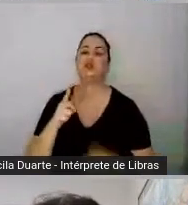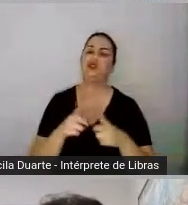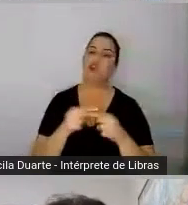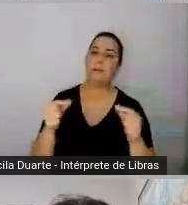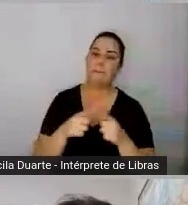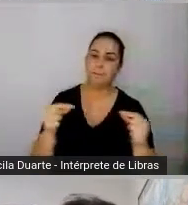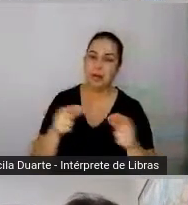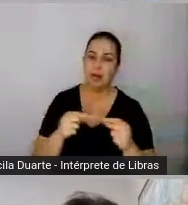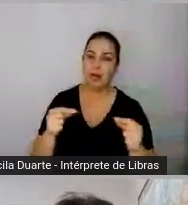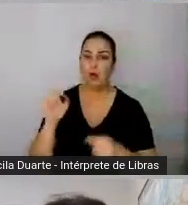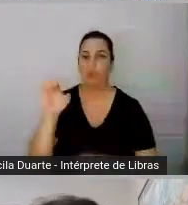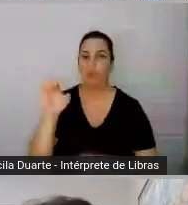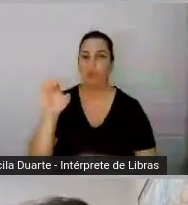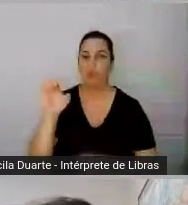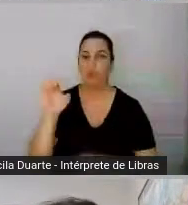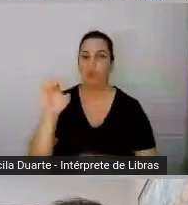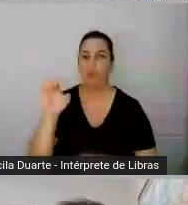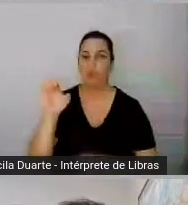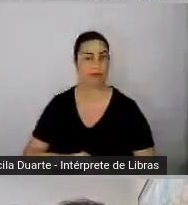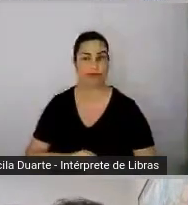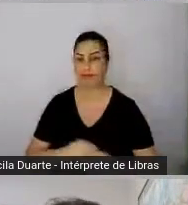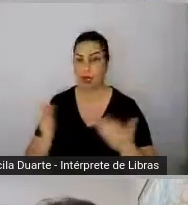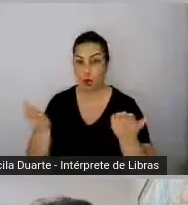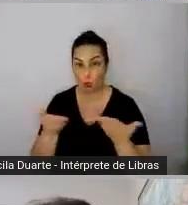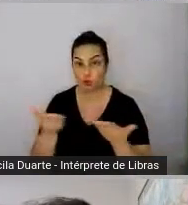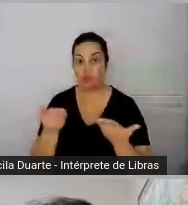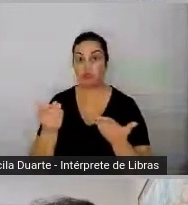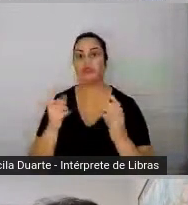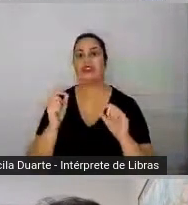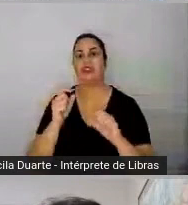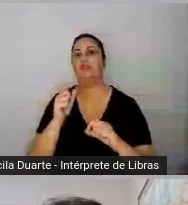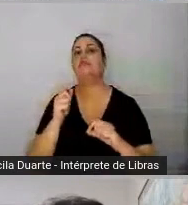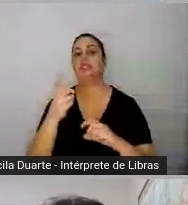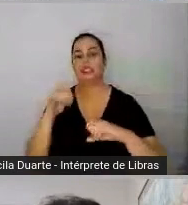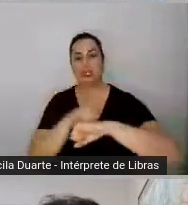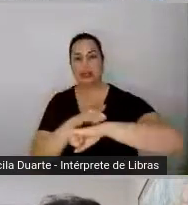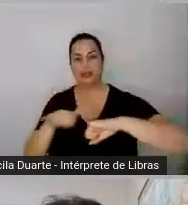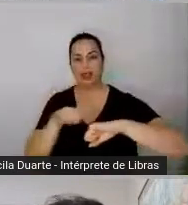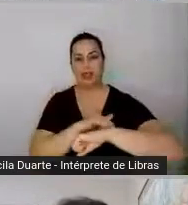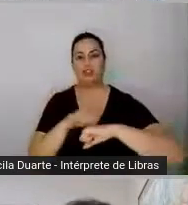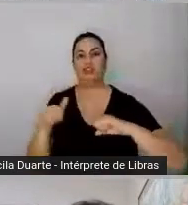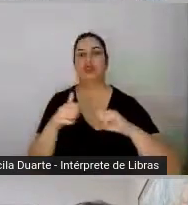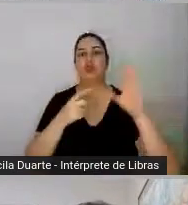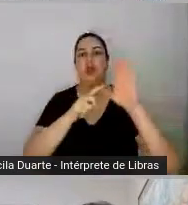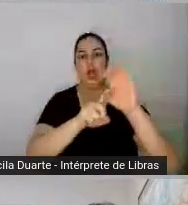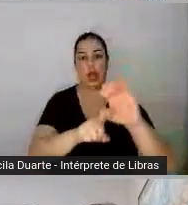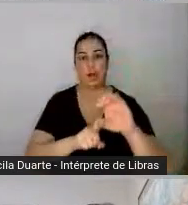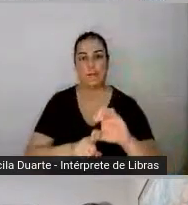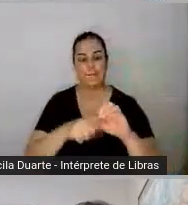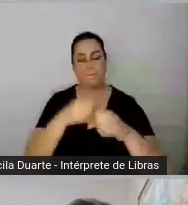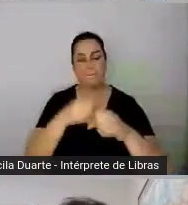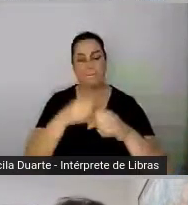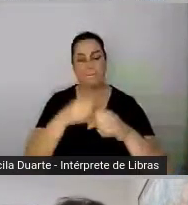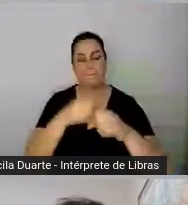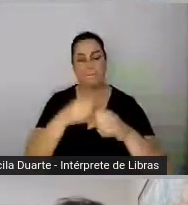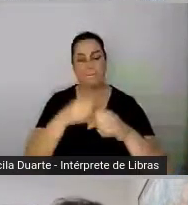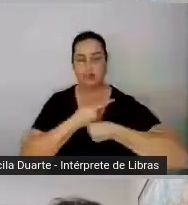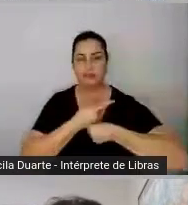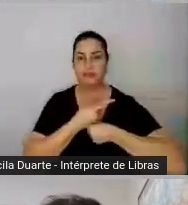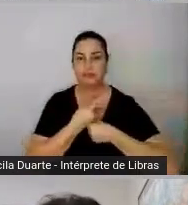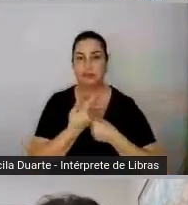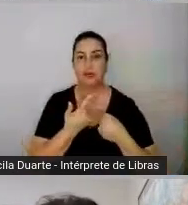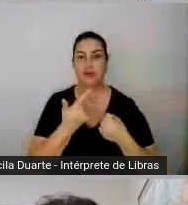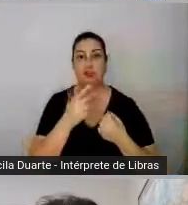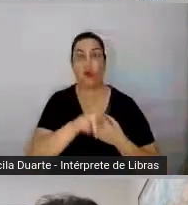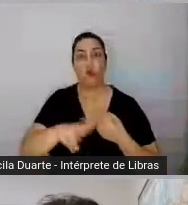investe na sociedade, gera imposto, gera desenvolvimento tecnológico, aumenta o PIB, isso vira